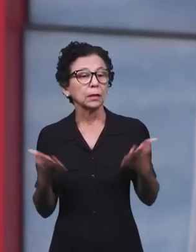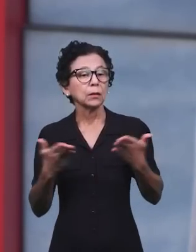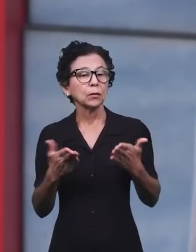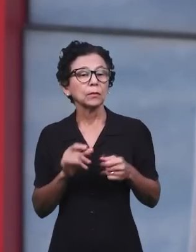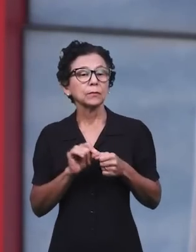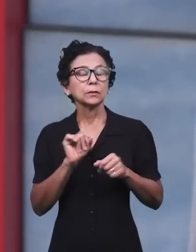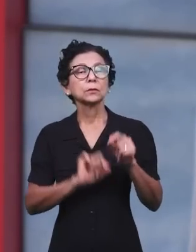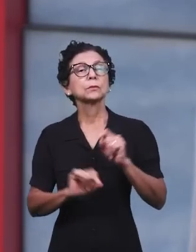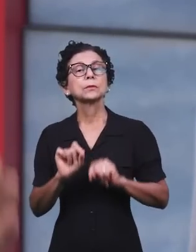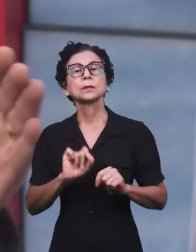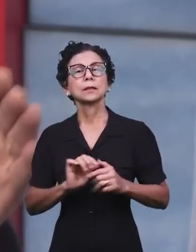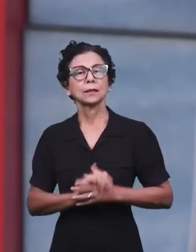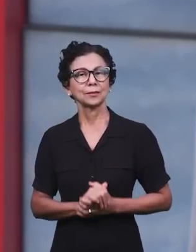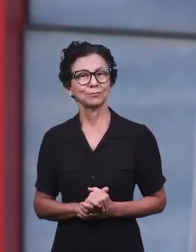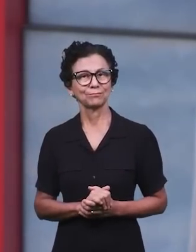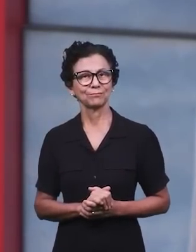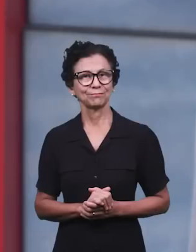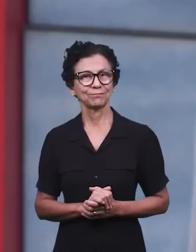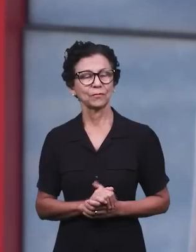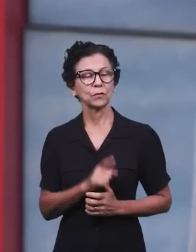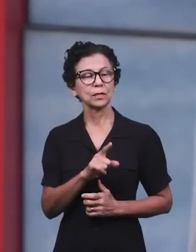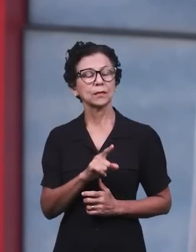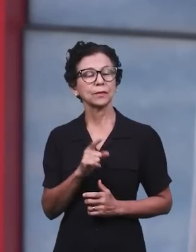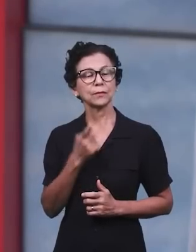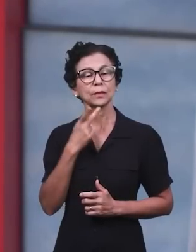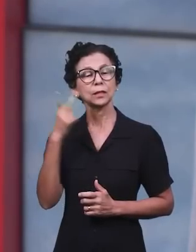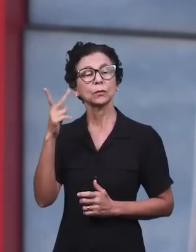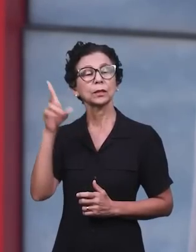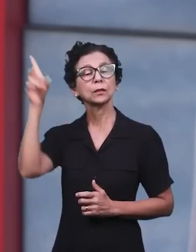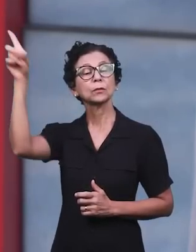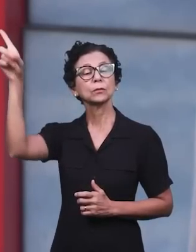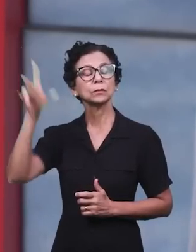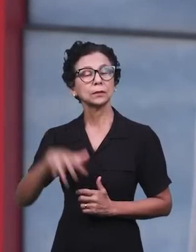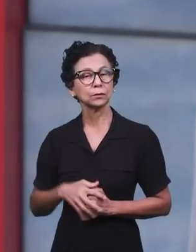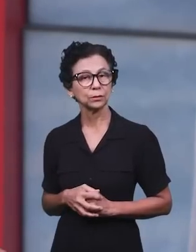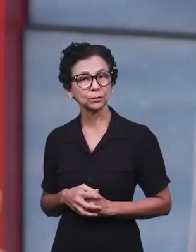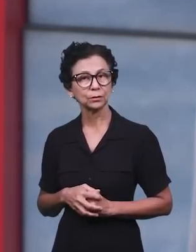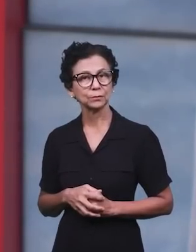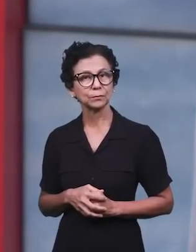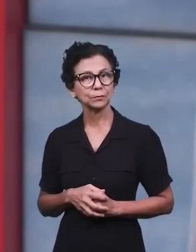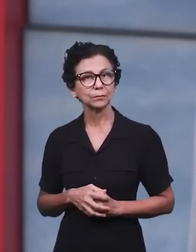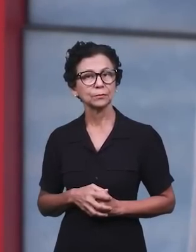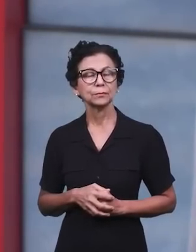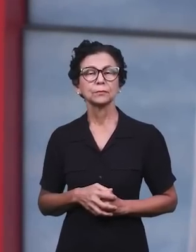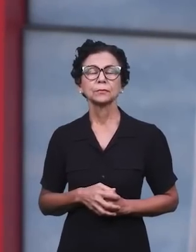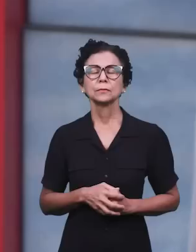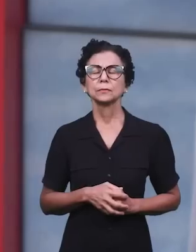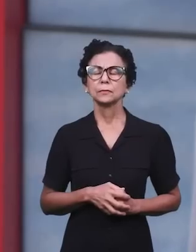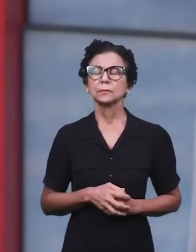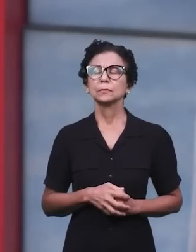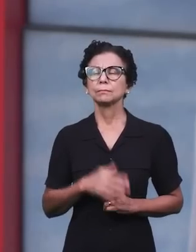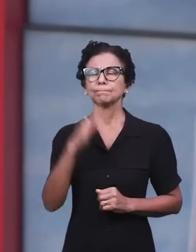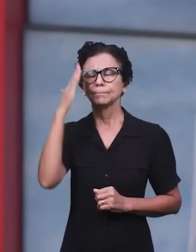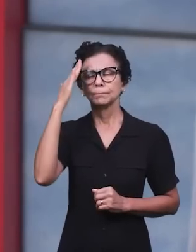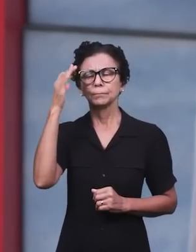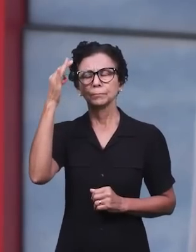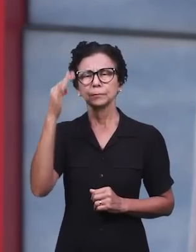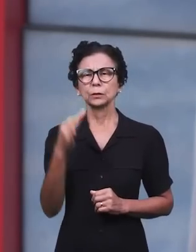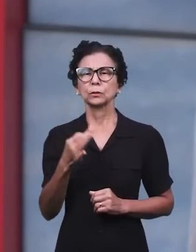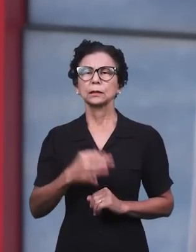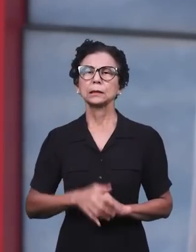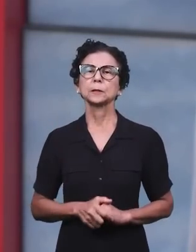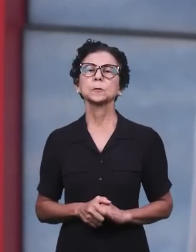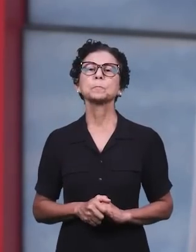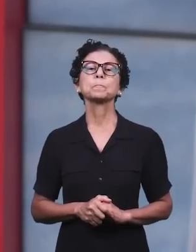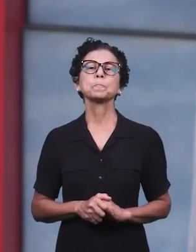fazer? Qual o seu assunto com Deus? Então é um momento de muita sabedoria, cuidado